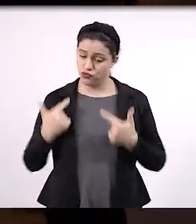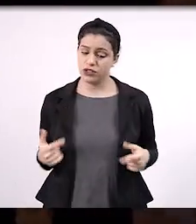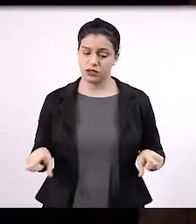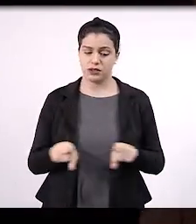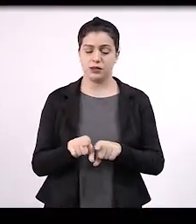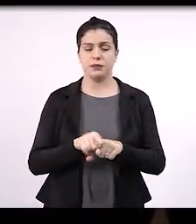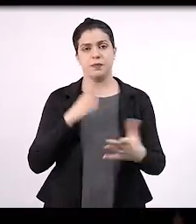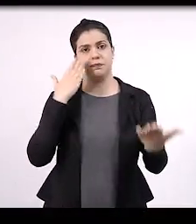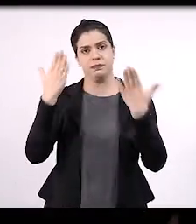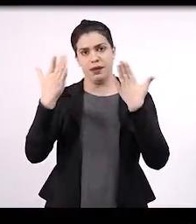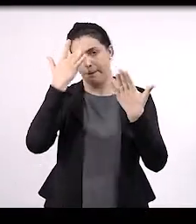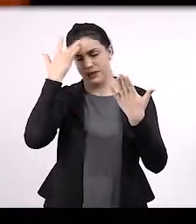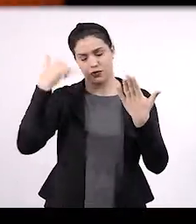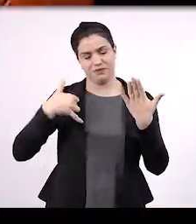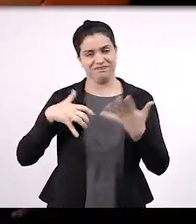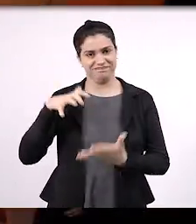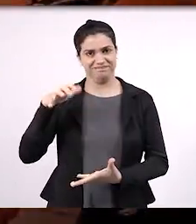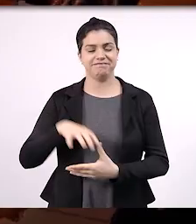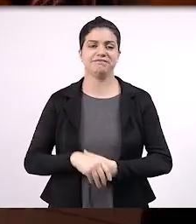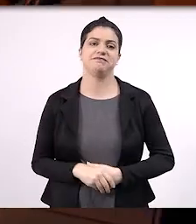psíquica da pessoa idosa.